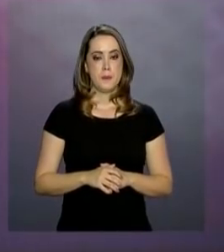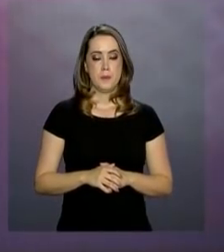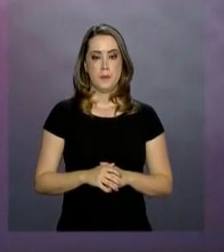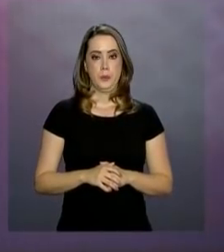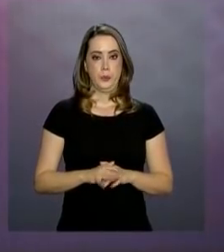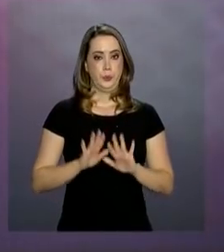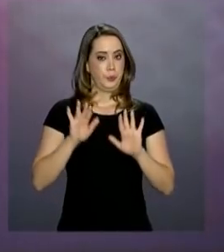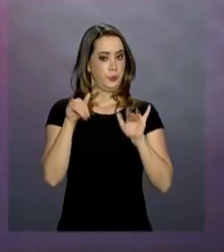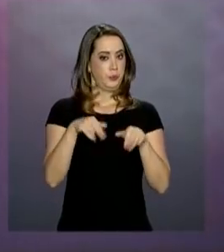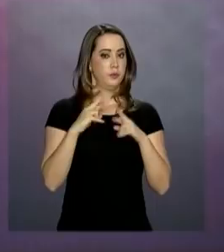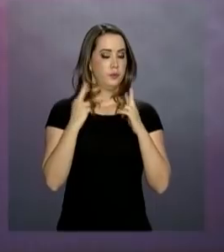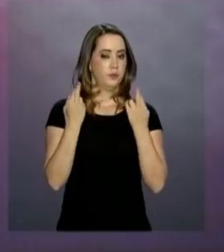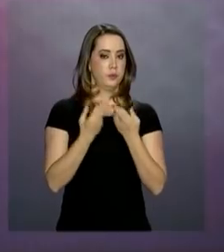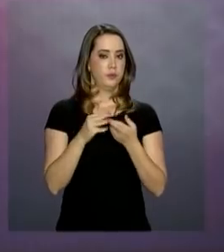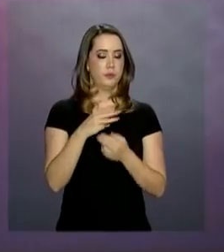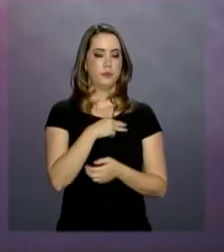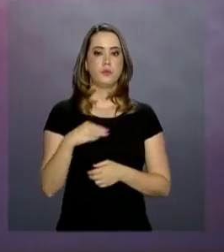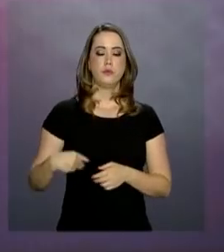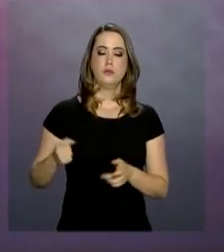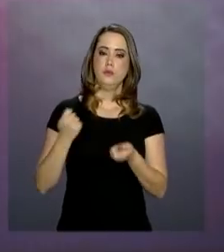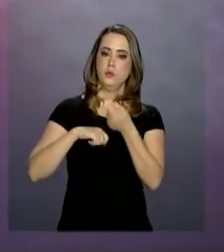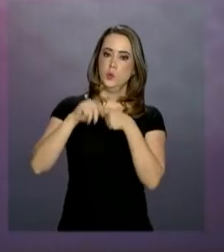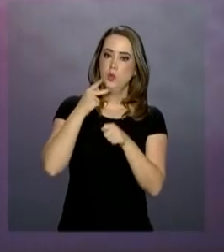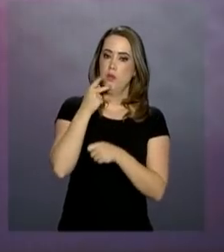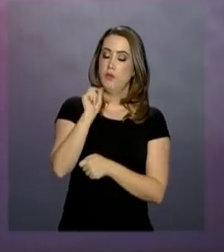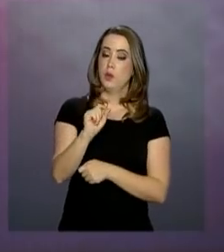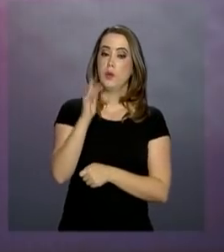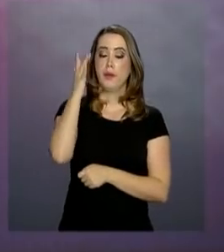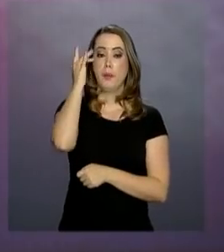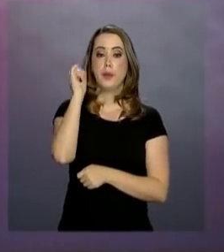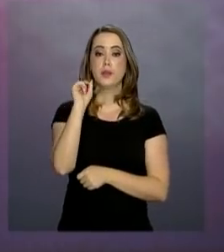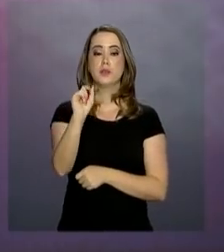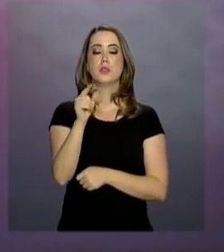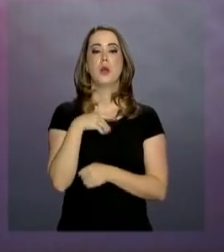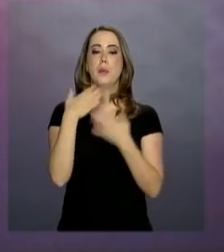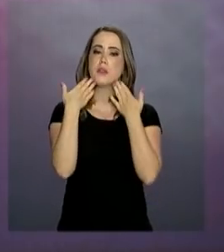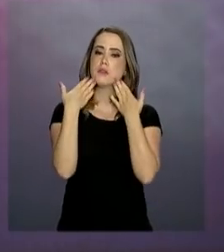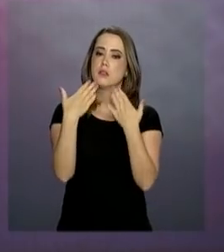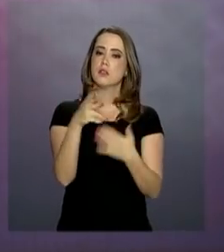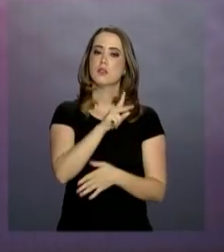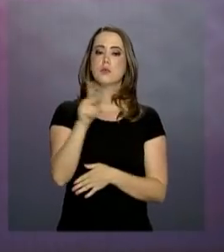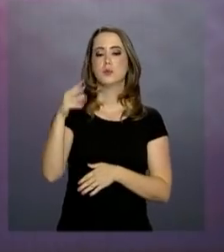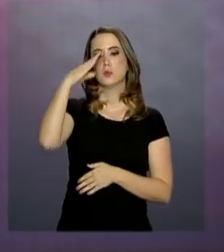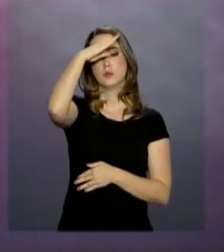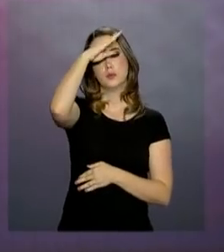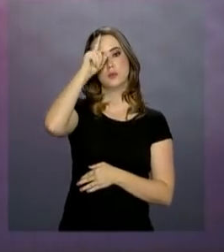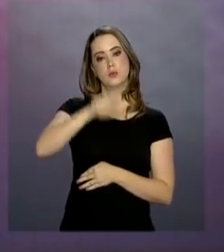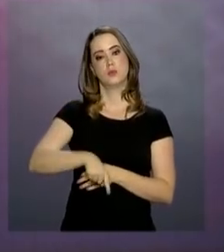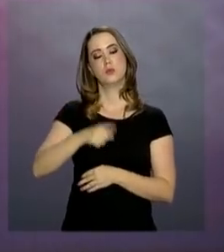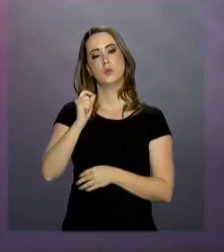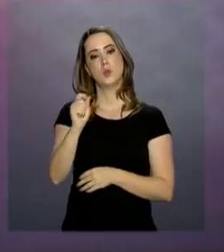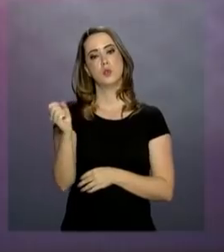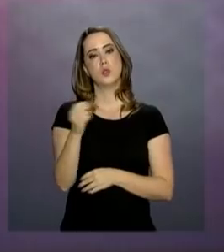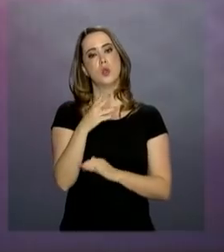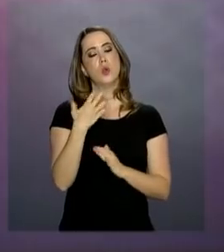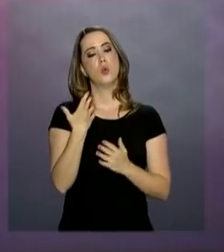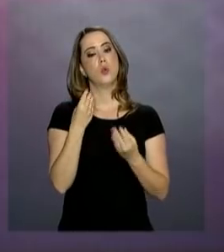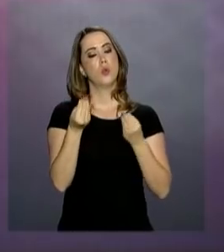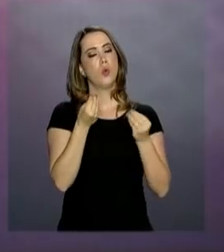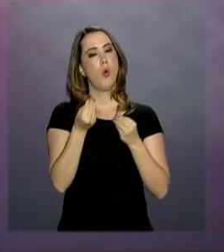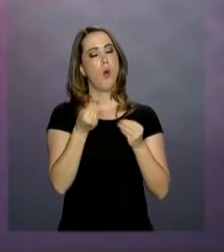No final da reunião, o ministro da Economia, Paulo Guedes, falou que amanhã será apresentada ao presidente Jair Bolsonaro uma